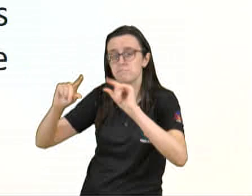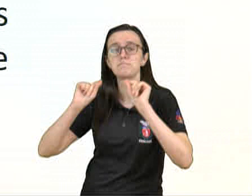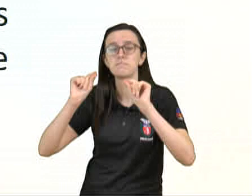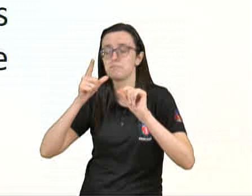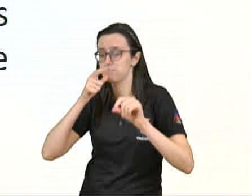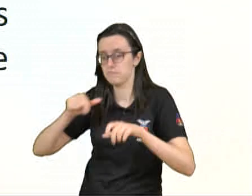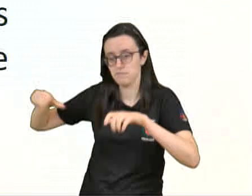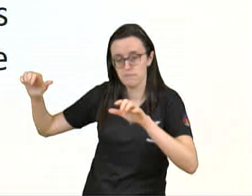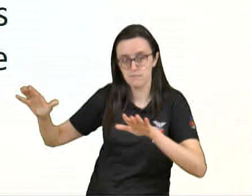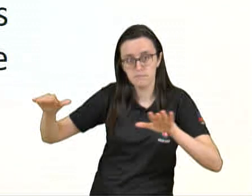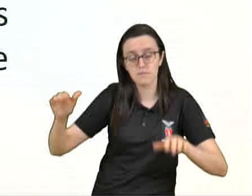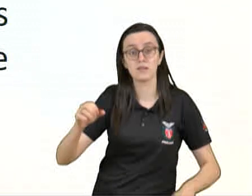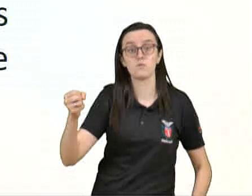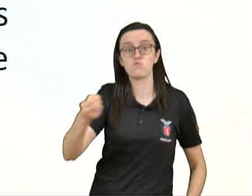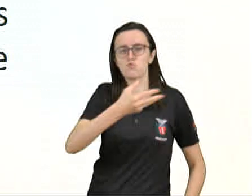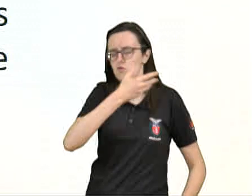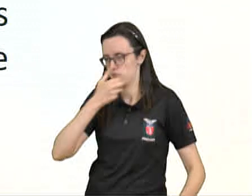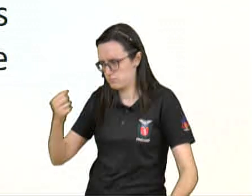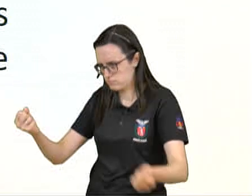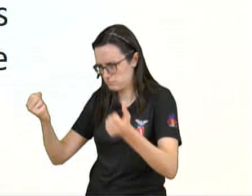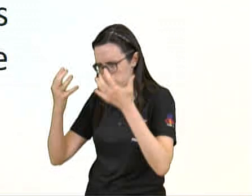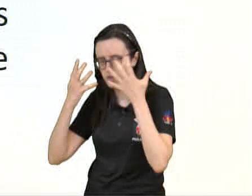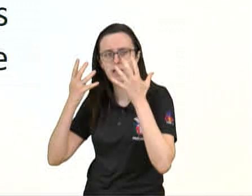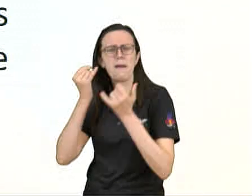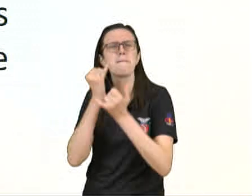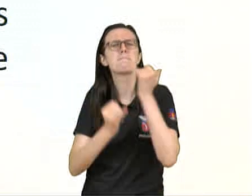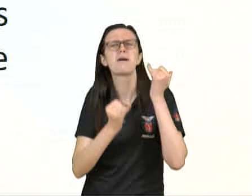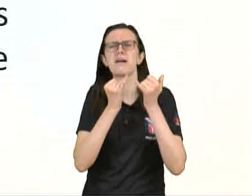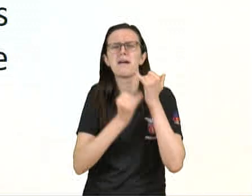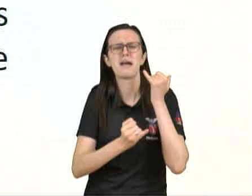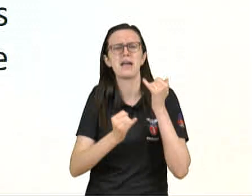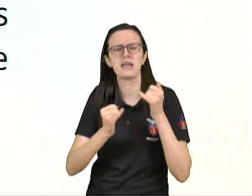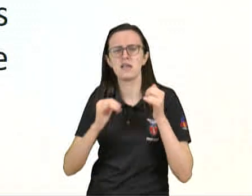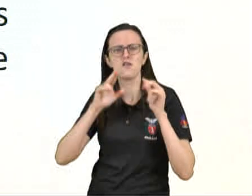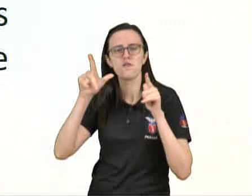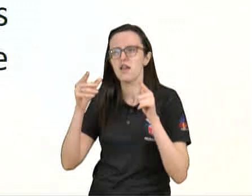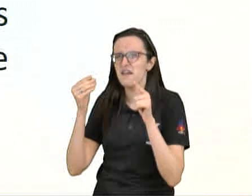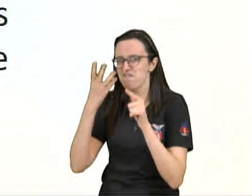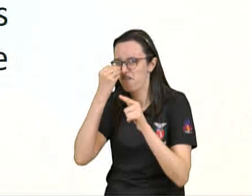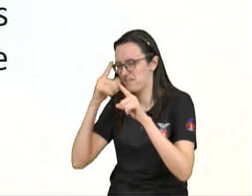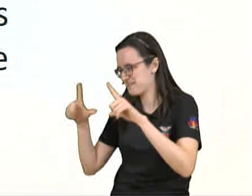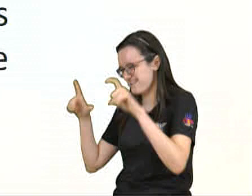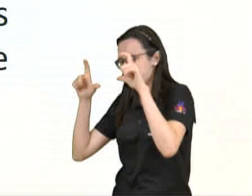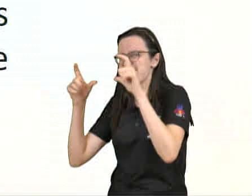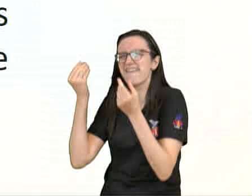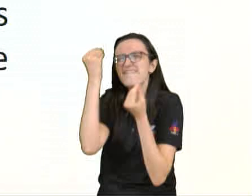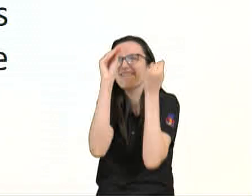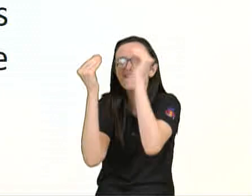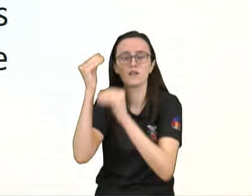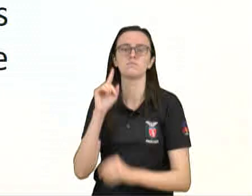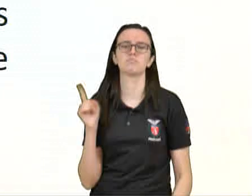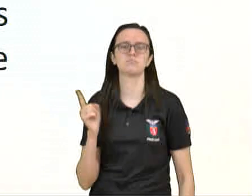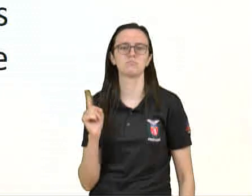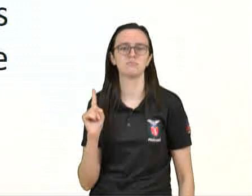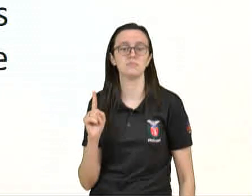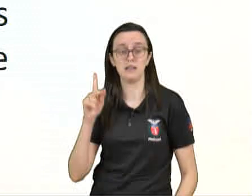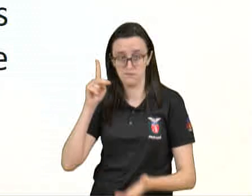mar ganha um novo brilho. Quase parecem efeitos especiais, mas na verdade